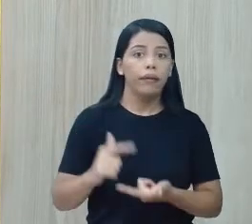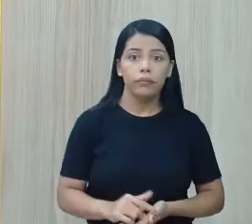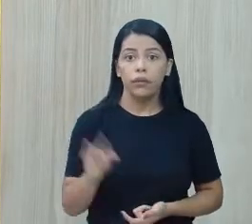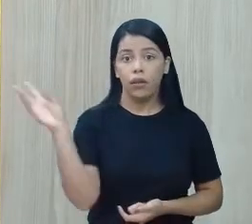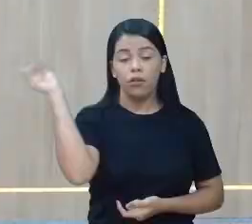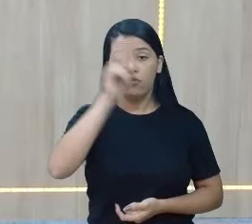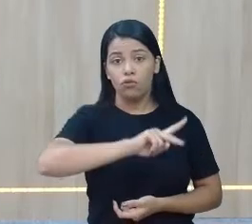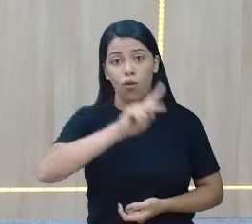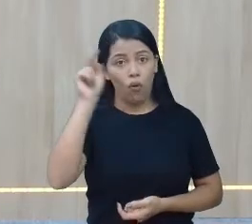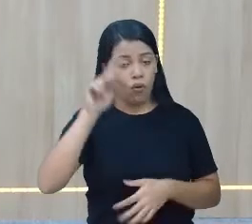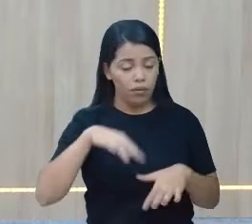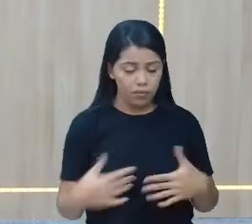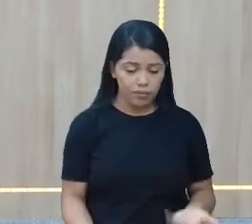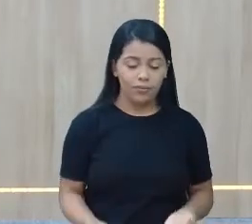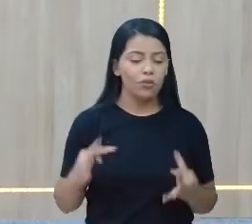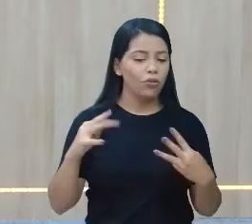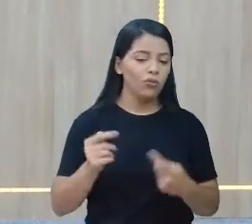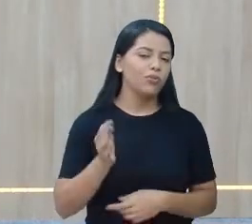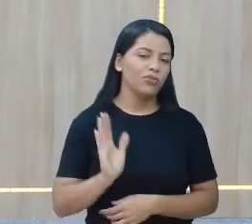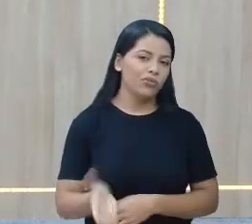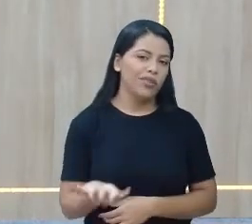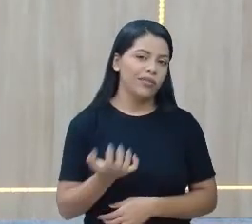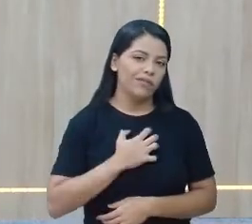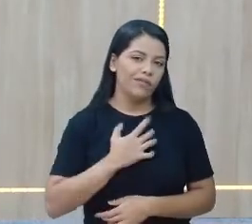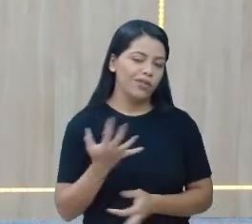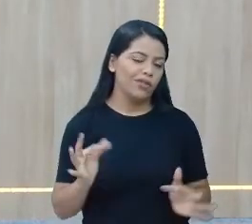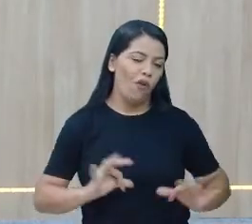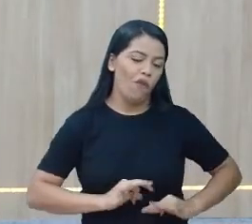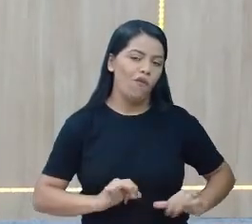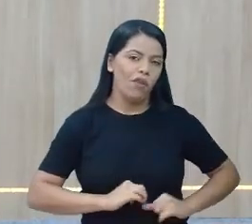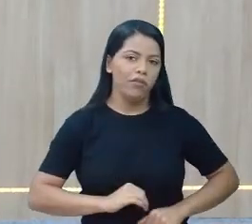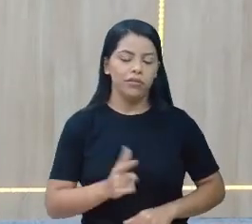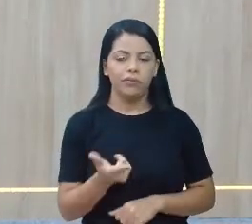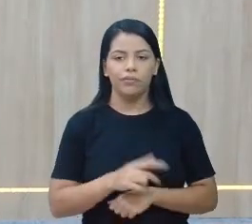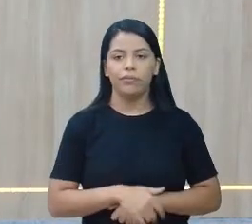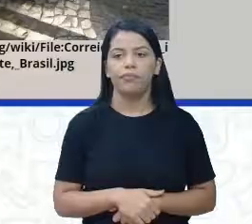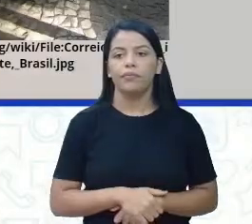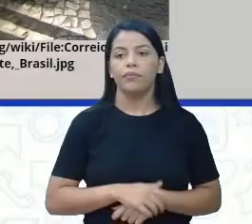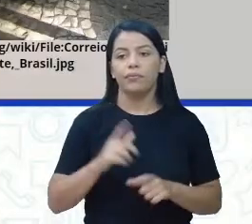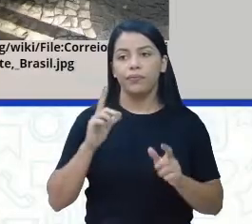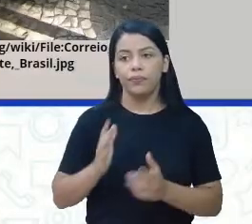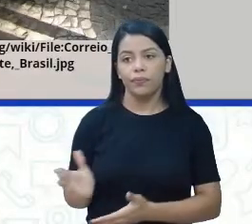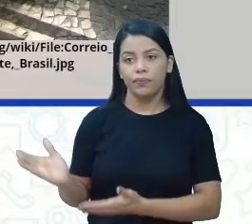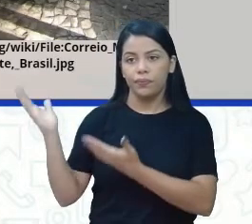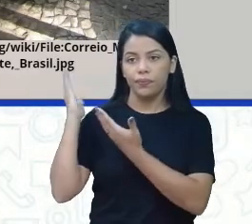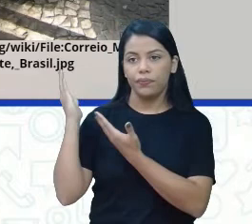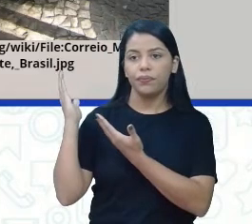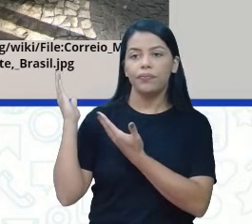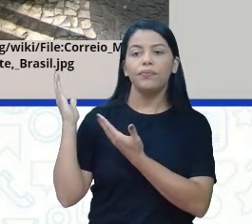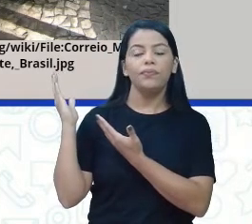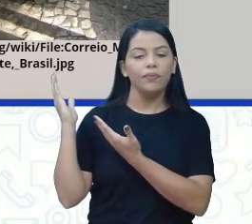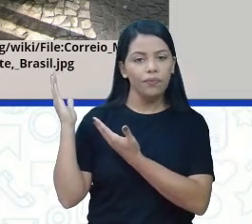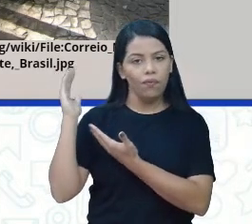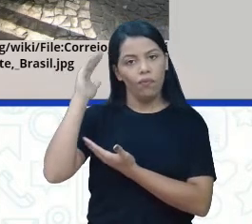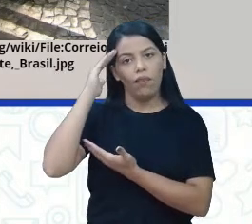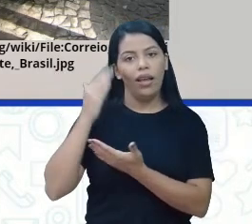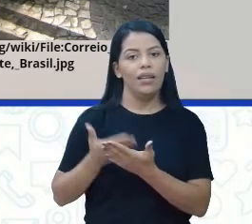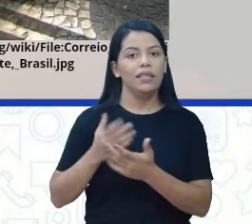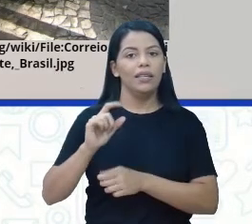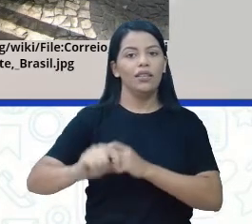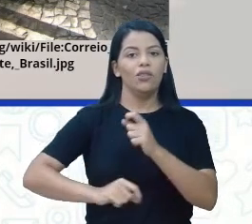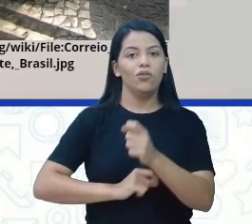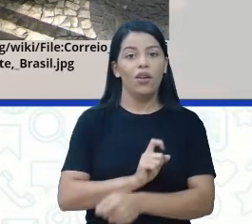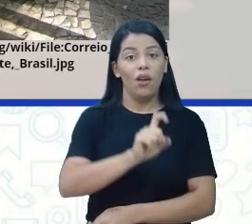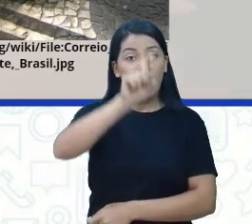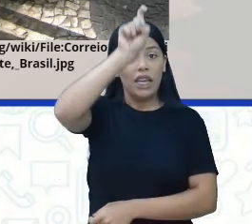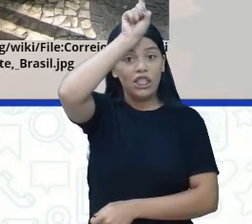certeza passaram por isso. Eu tenho alguns dos avós, né? Olha só aí na tela, então, ó. Acredita-se que os egípcios